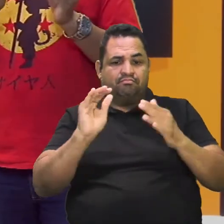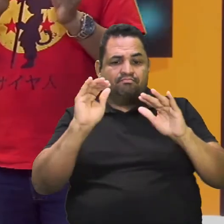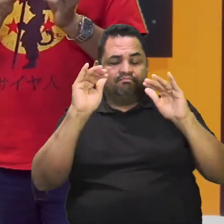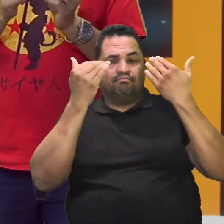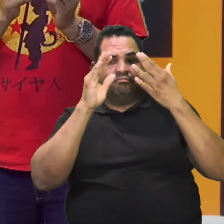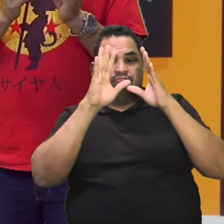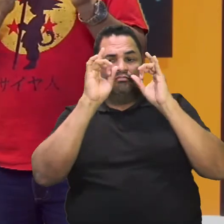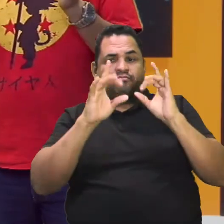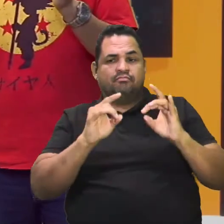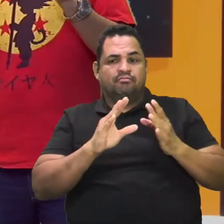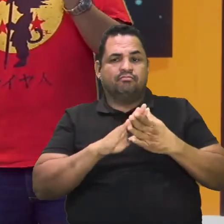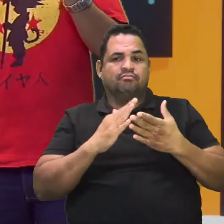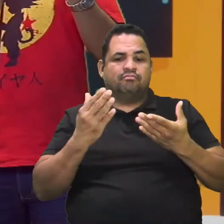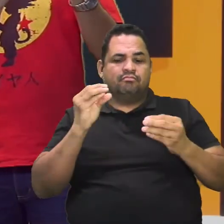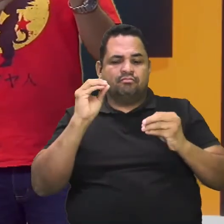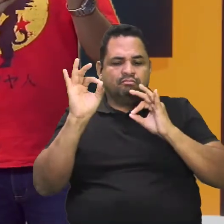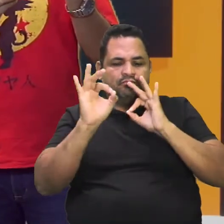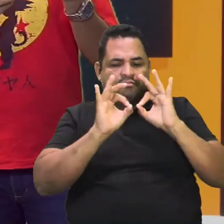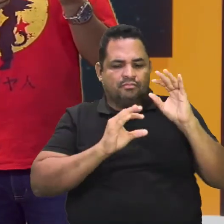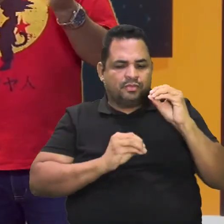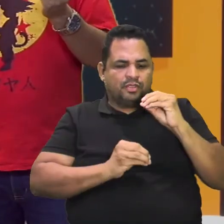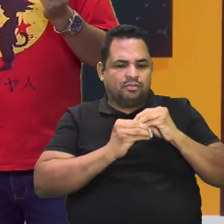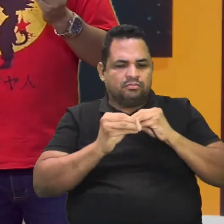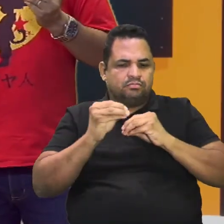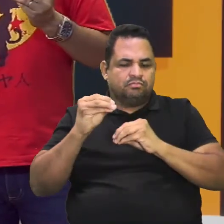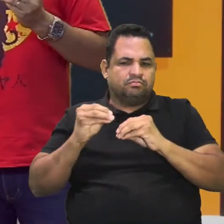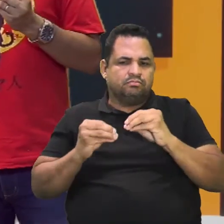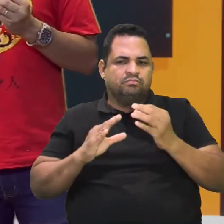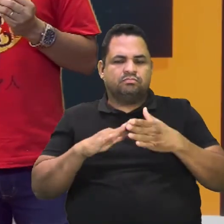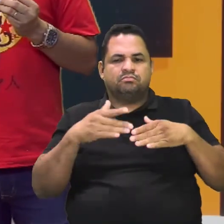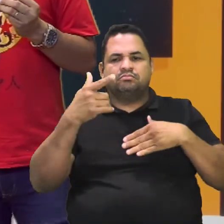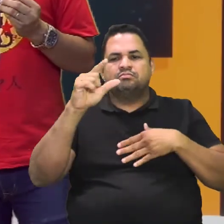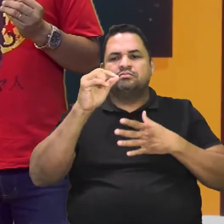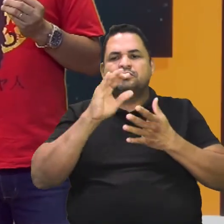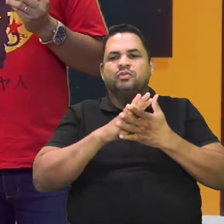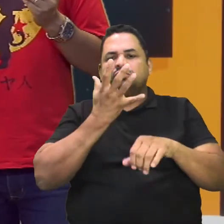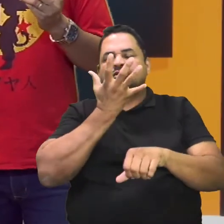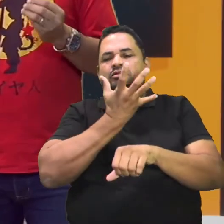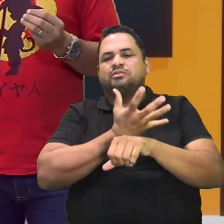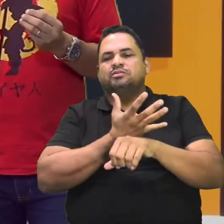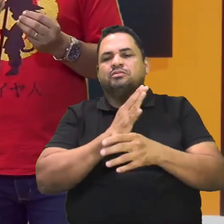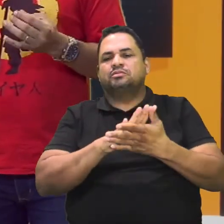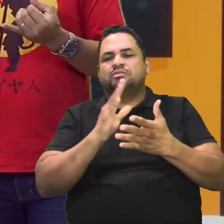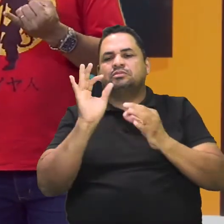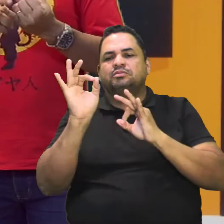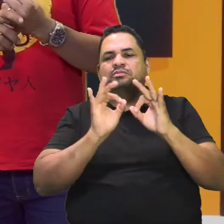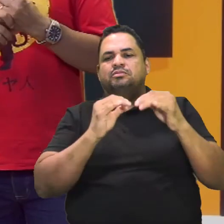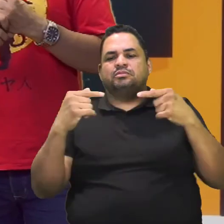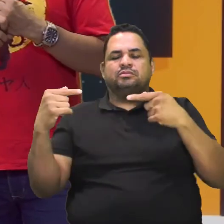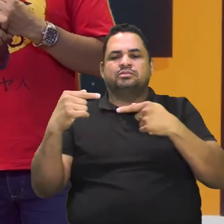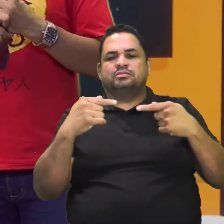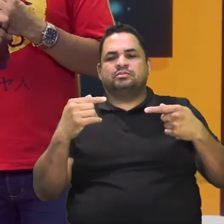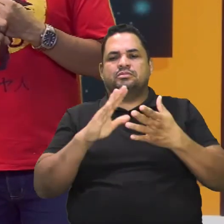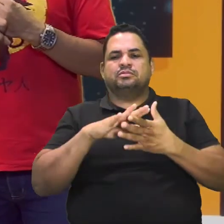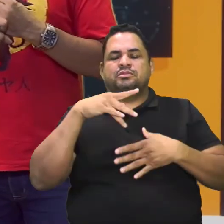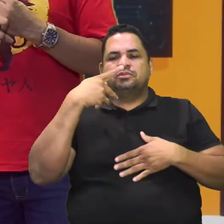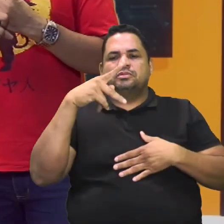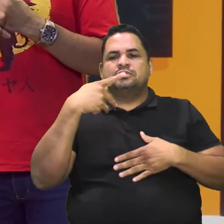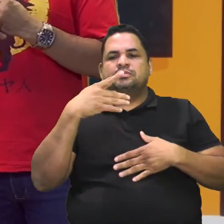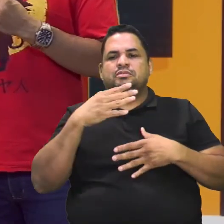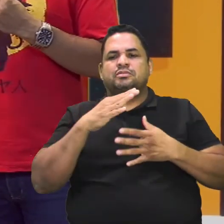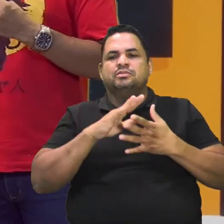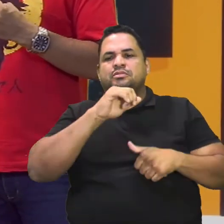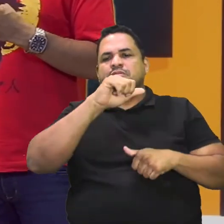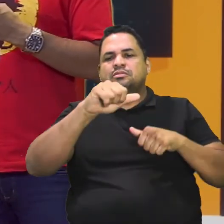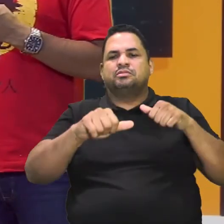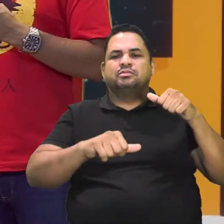fiquem atentos a alguns detalhes, alguns encaixes que a matemática faz com outras disciplinas. Por exemplo, quando ele falou lá sobre a questão